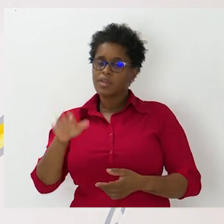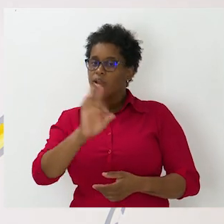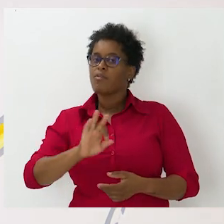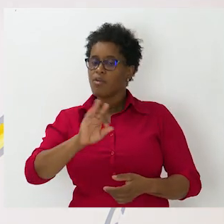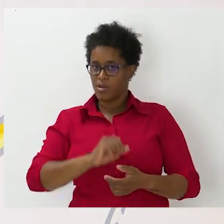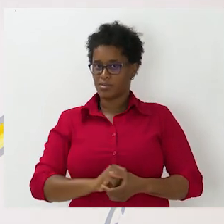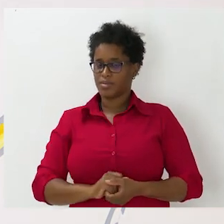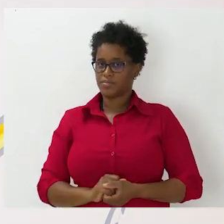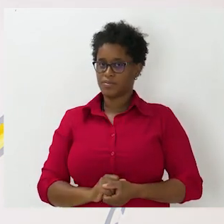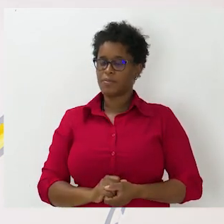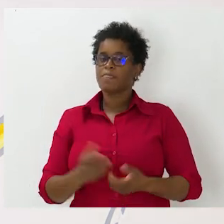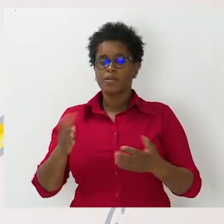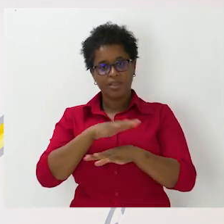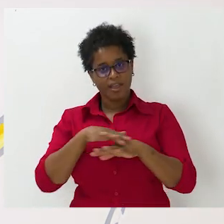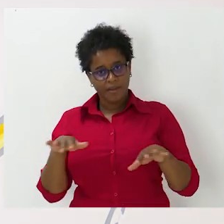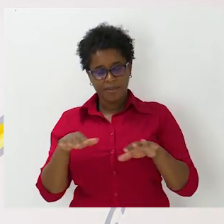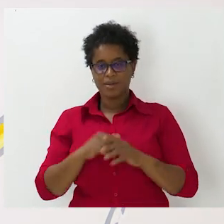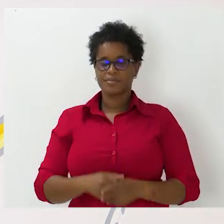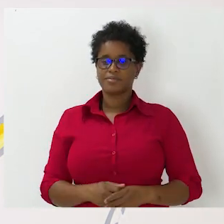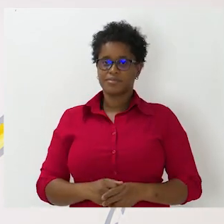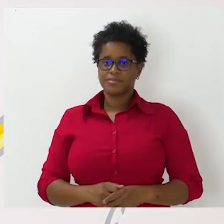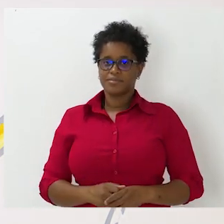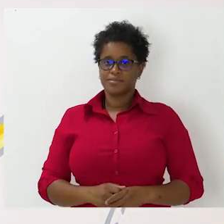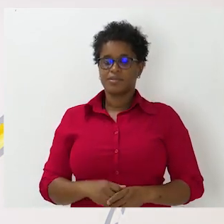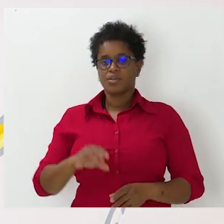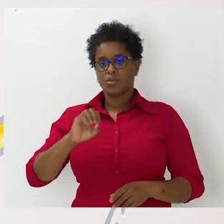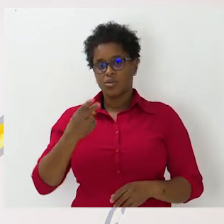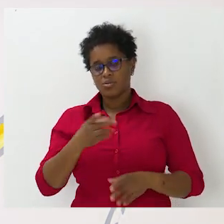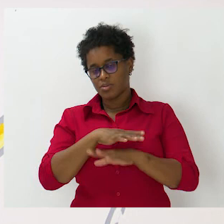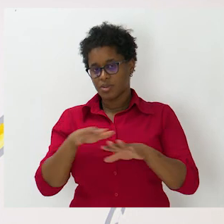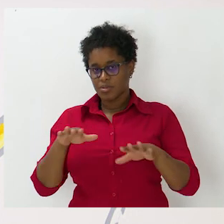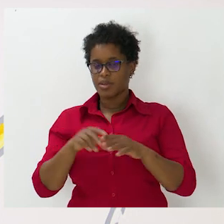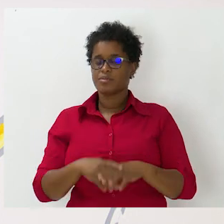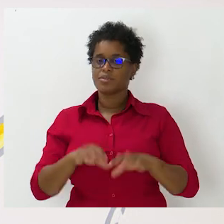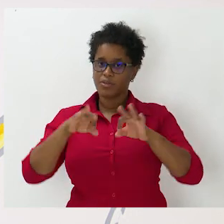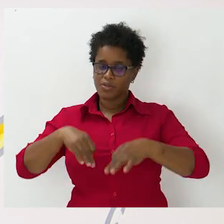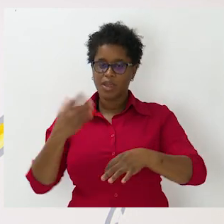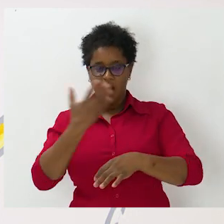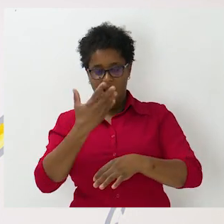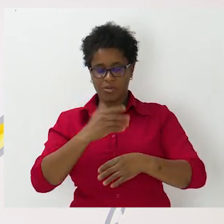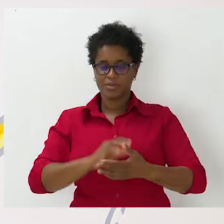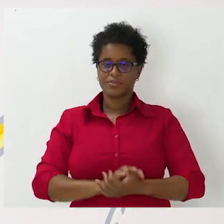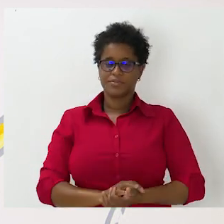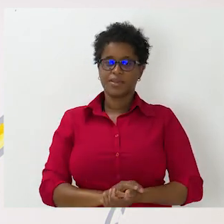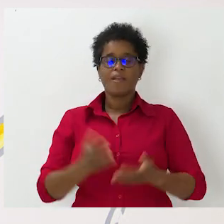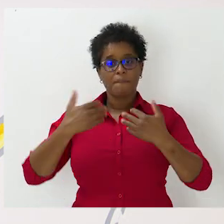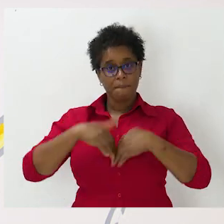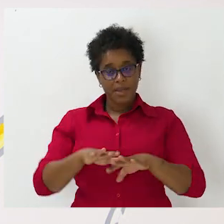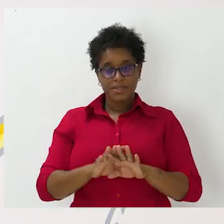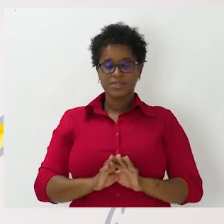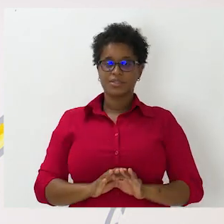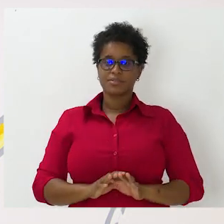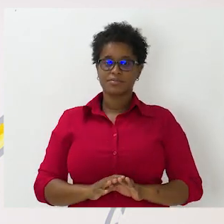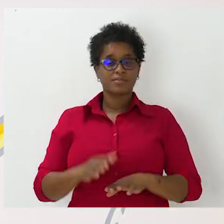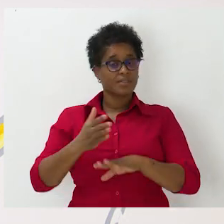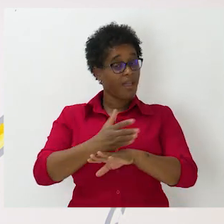forma acabamos, ou seja, terminamos a nossa aula. Mas